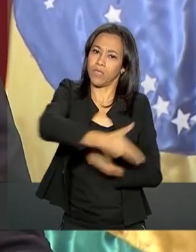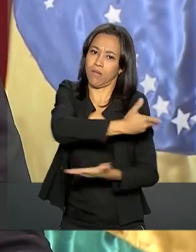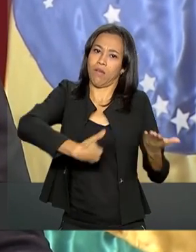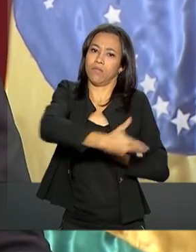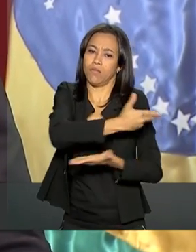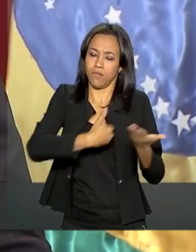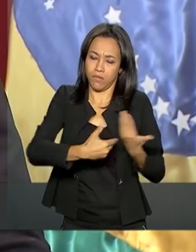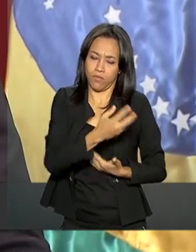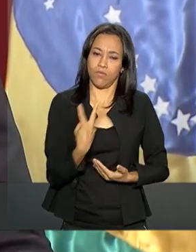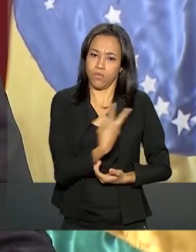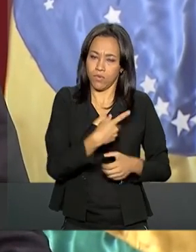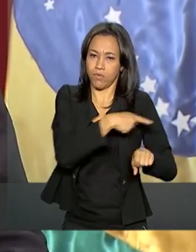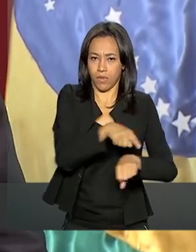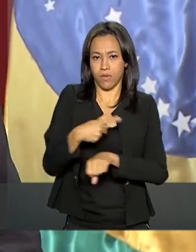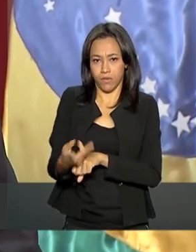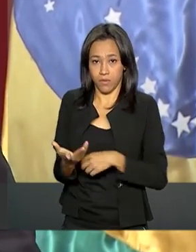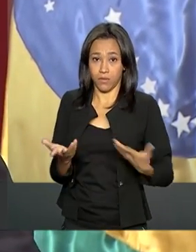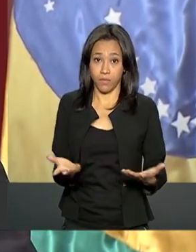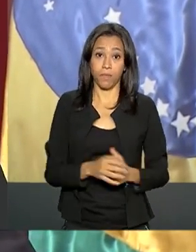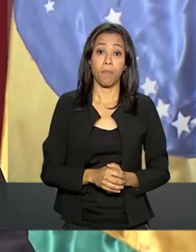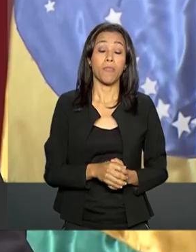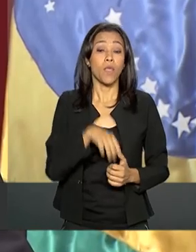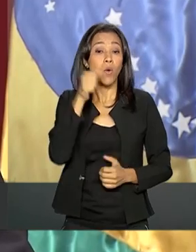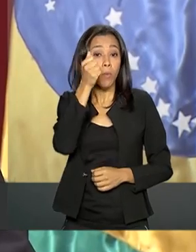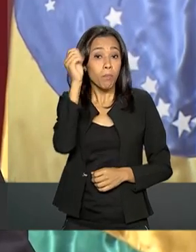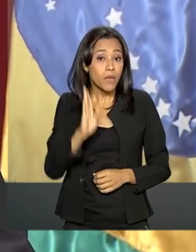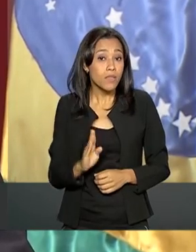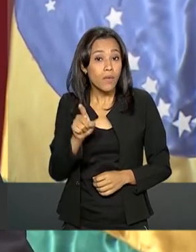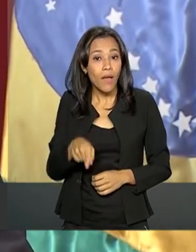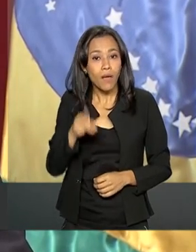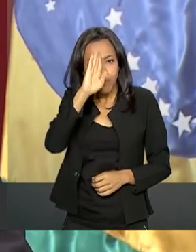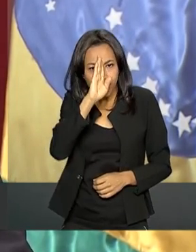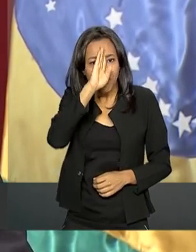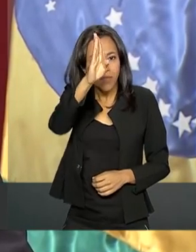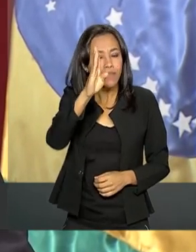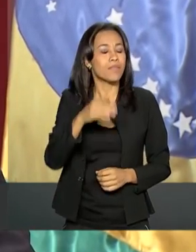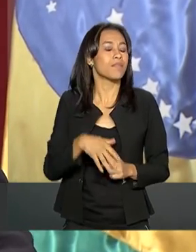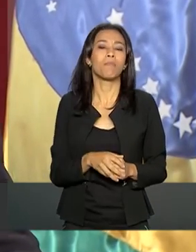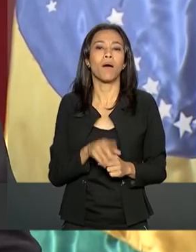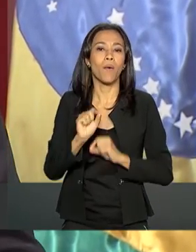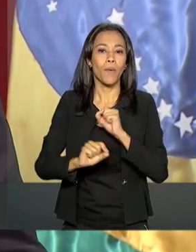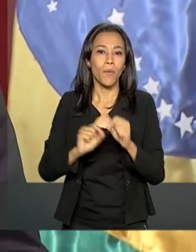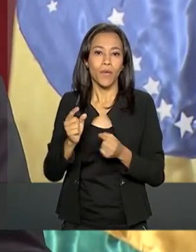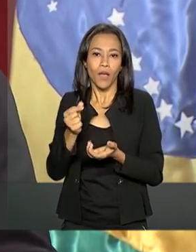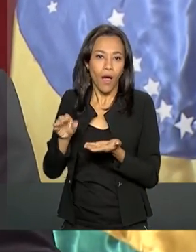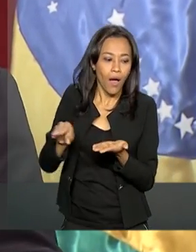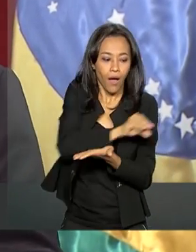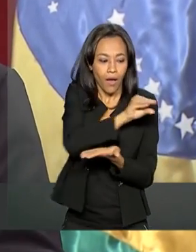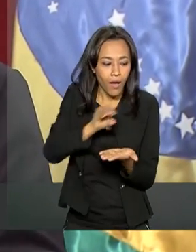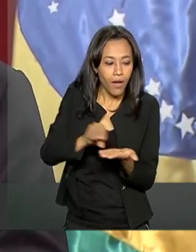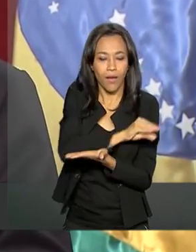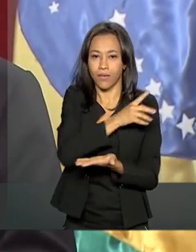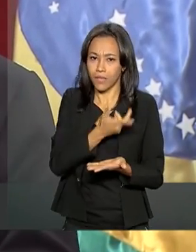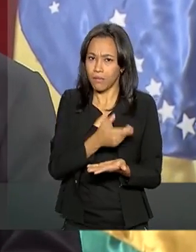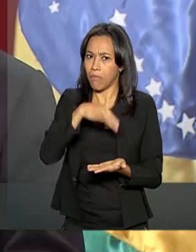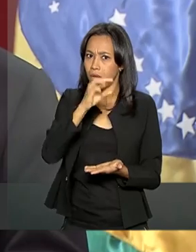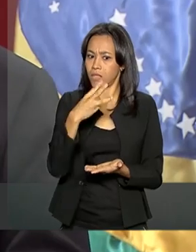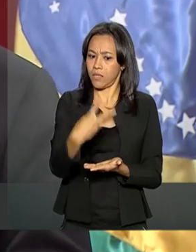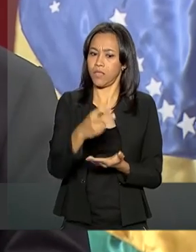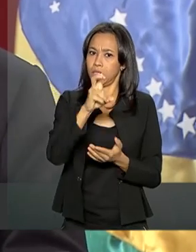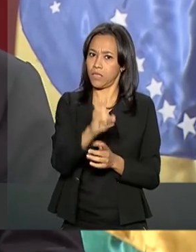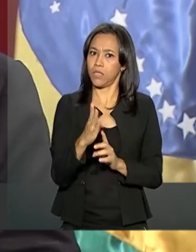do Chile na América Latina. O Brasil é o principal destino dos investimentos do Chile para o estrangeiro, com mais de